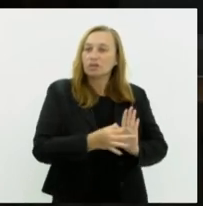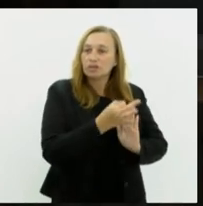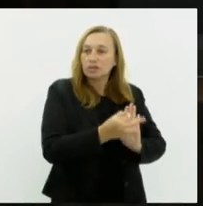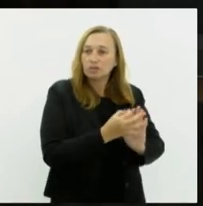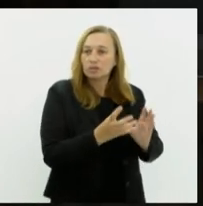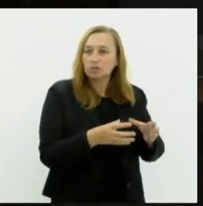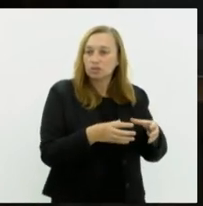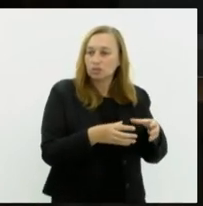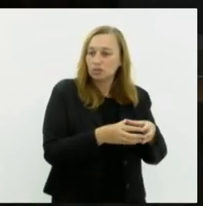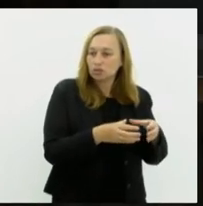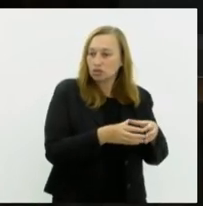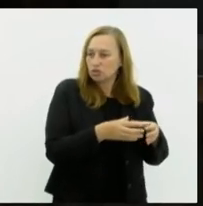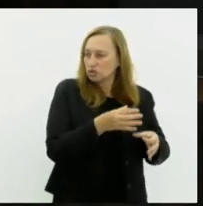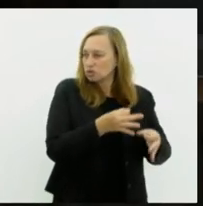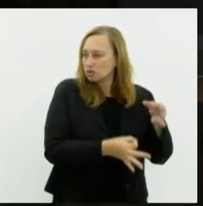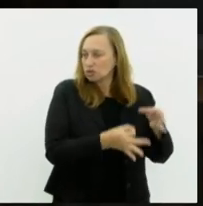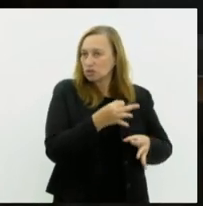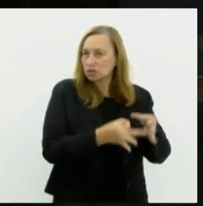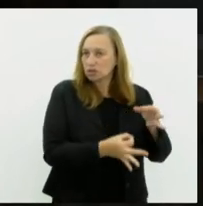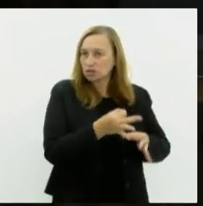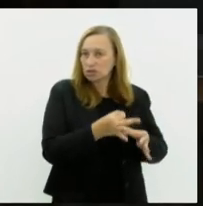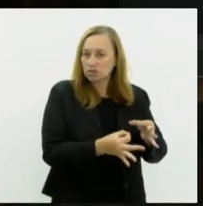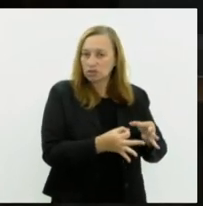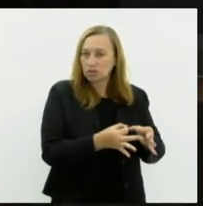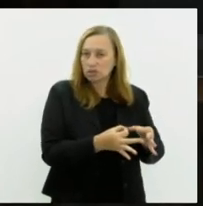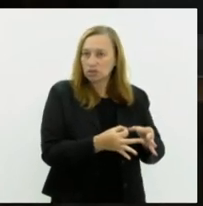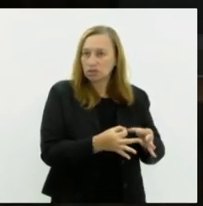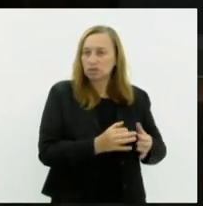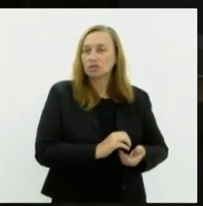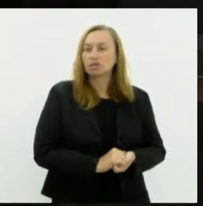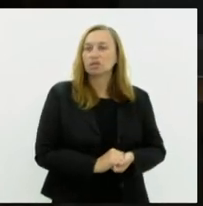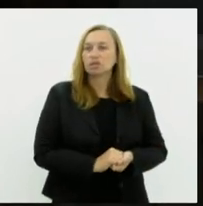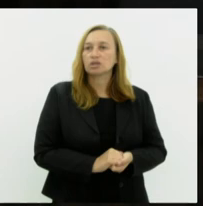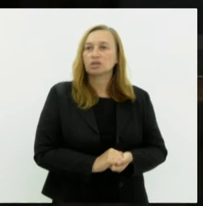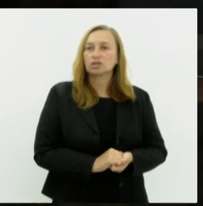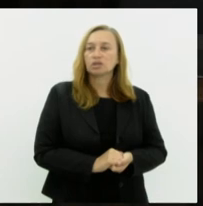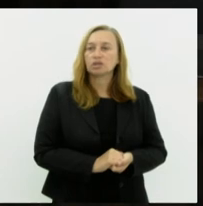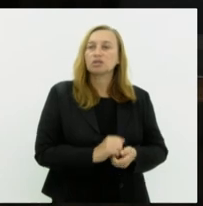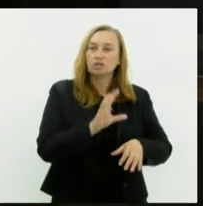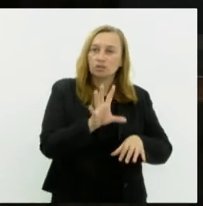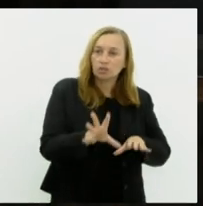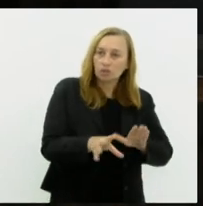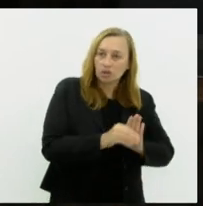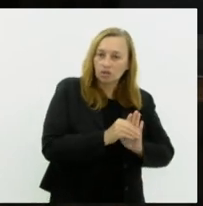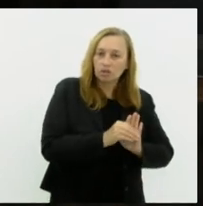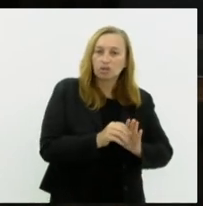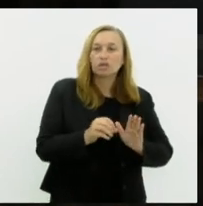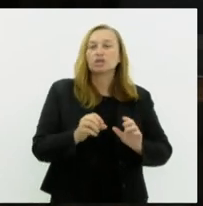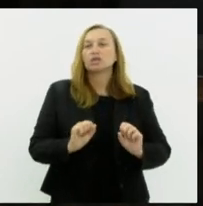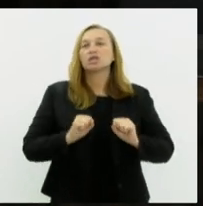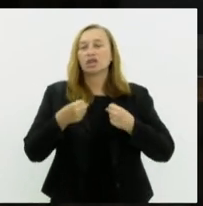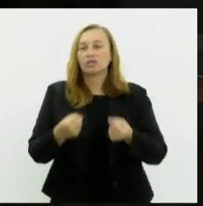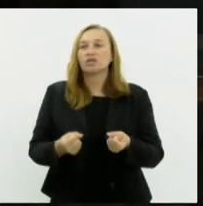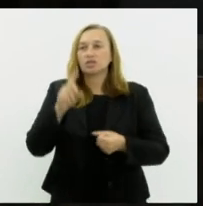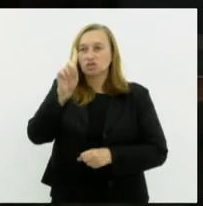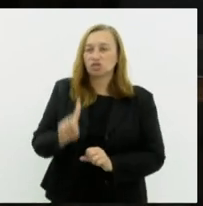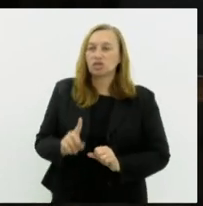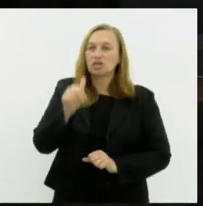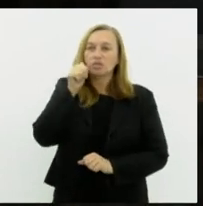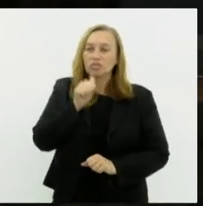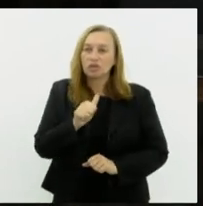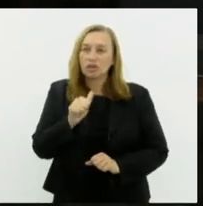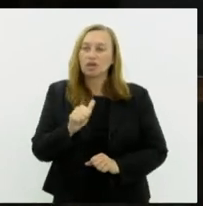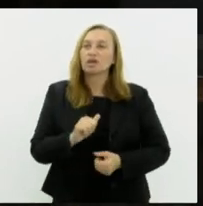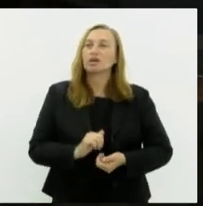de Constituição e Justiça pela Juridicidade com emendas, de Defesa dos Direitos da Mulher